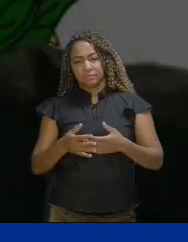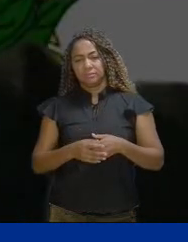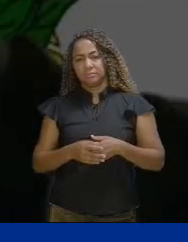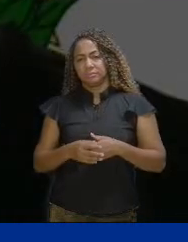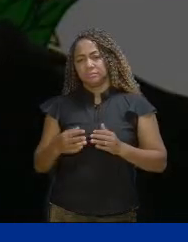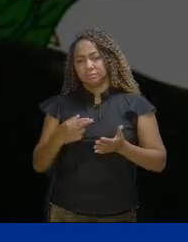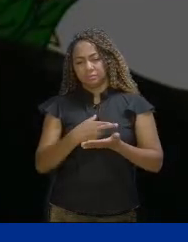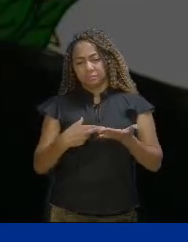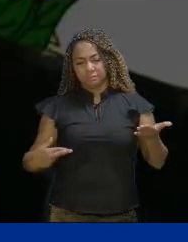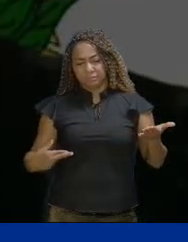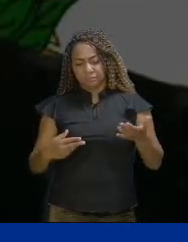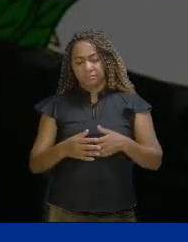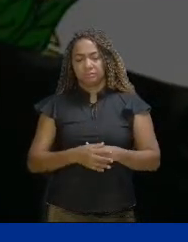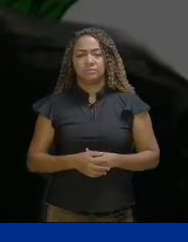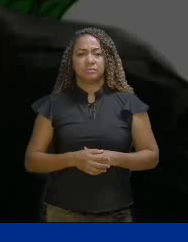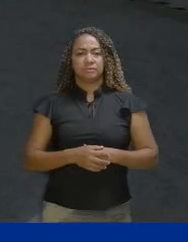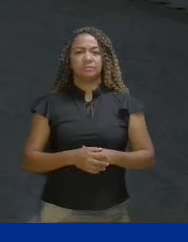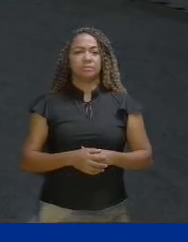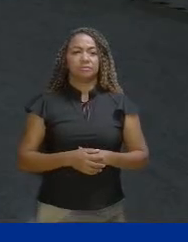relatório, Excelência.